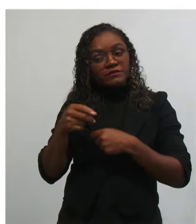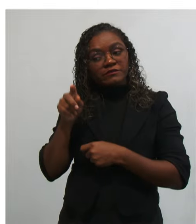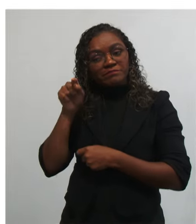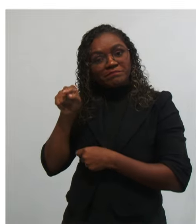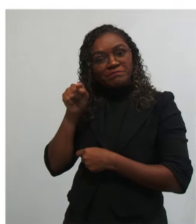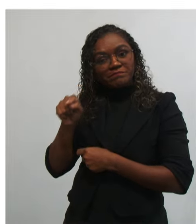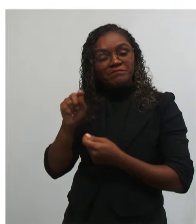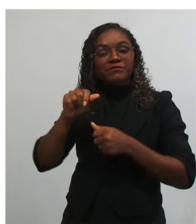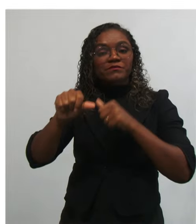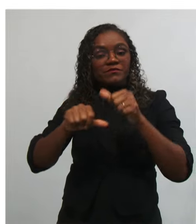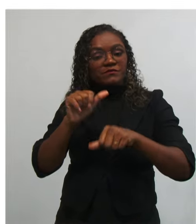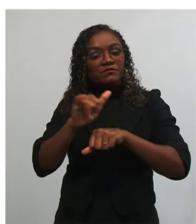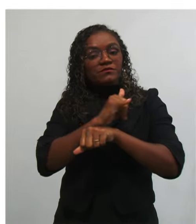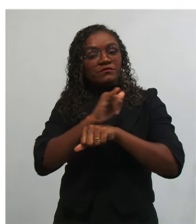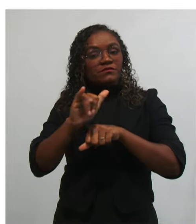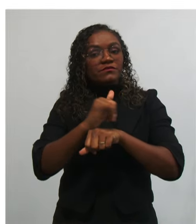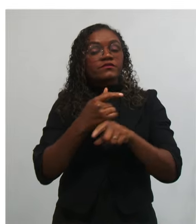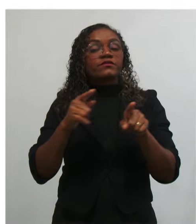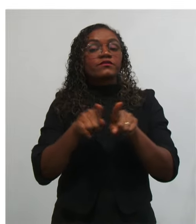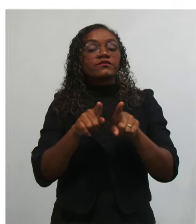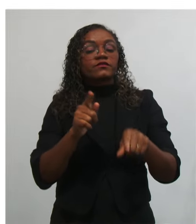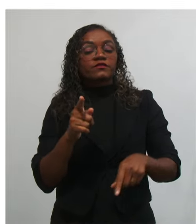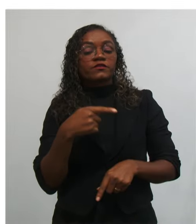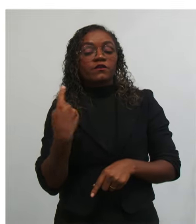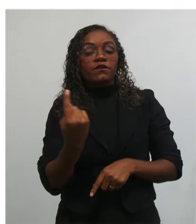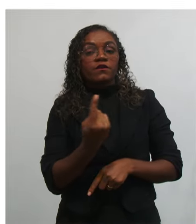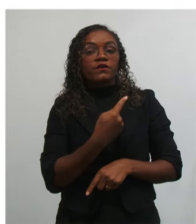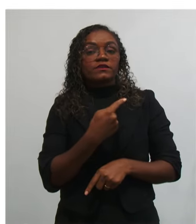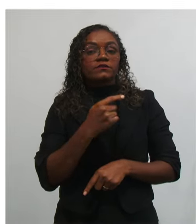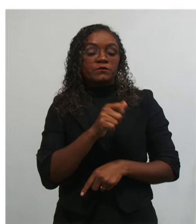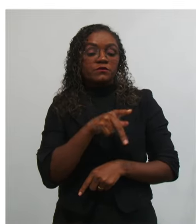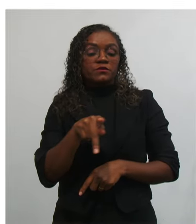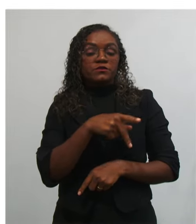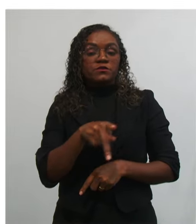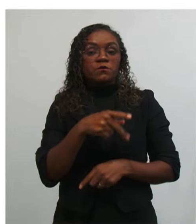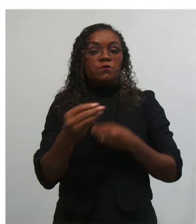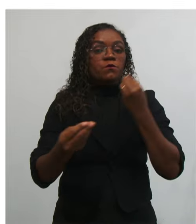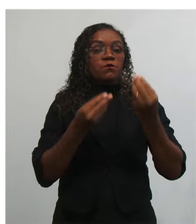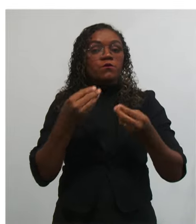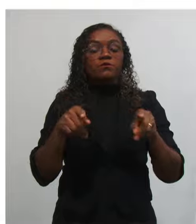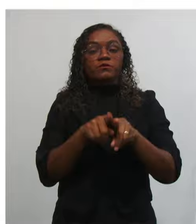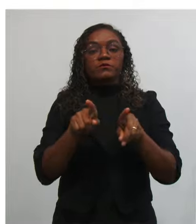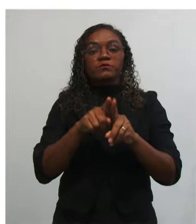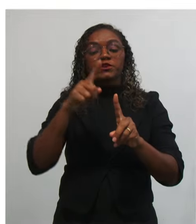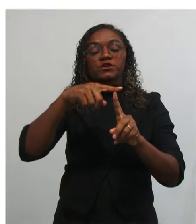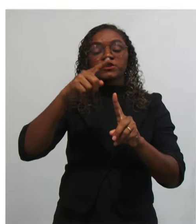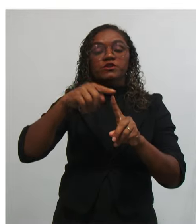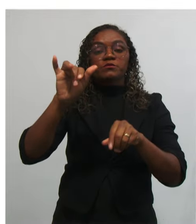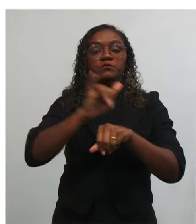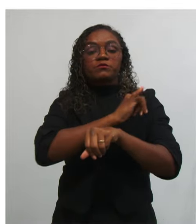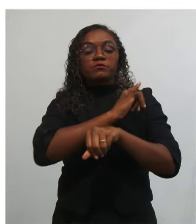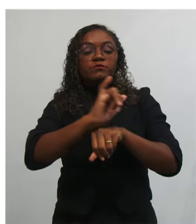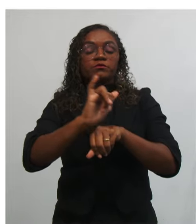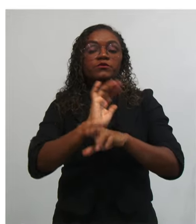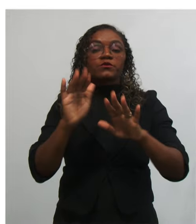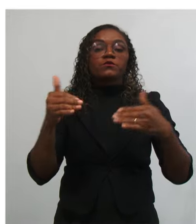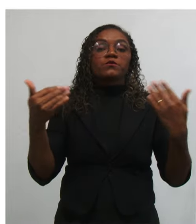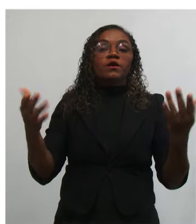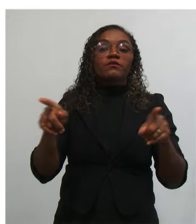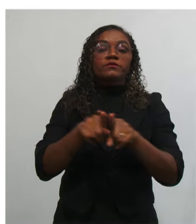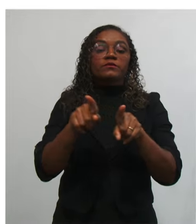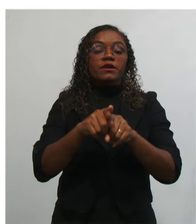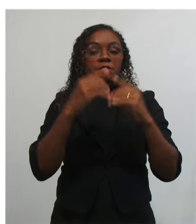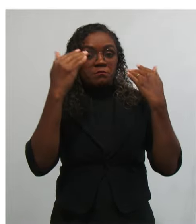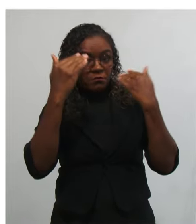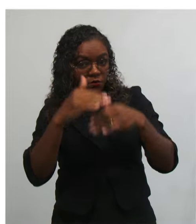reflexão sobre como nós estamos avaliando os nossos alunos que instrumentos nós utilizamos e como este